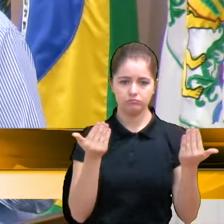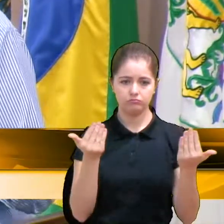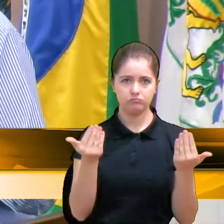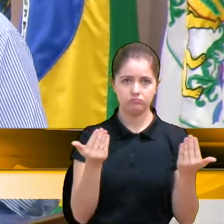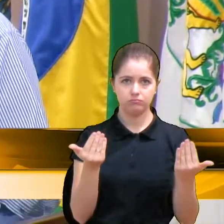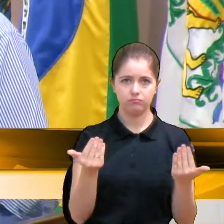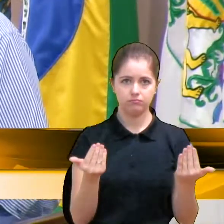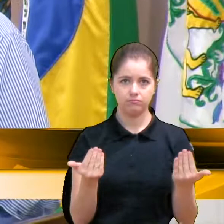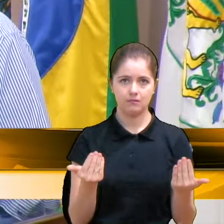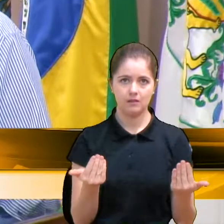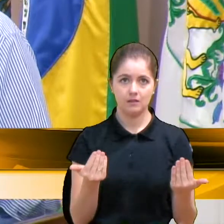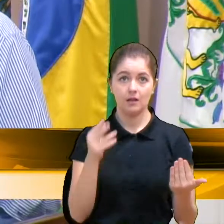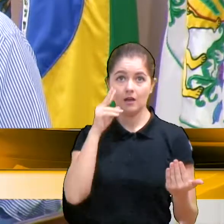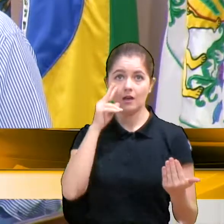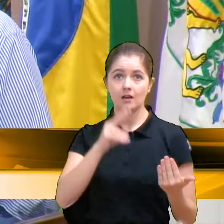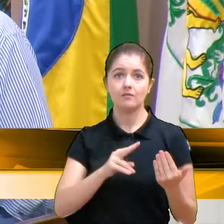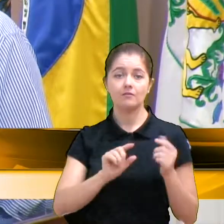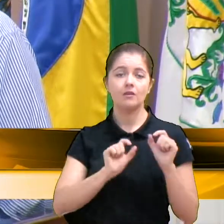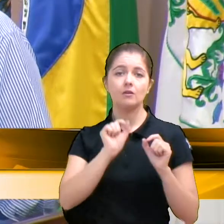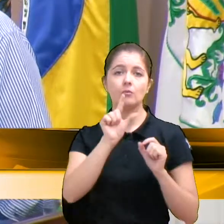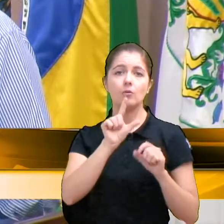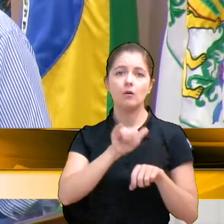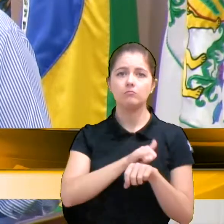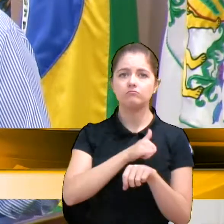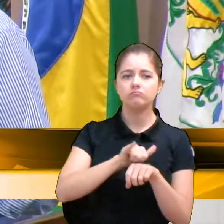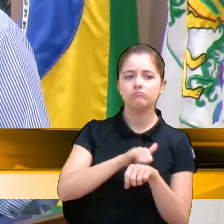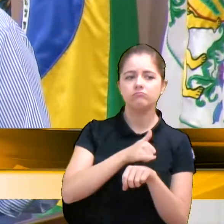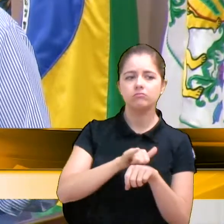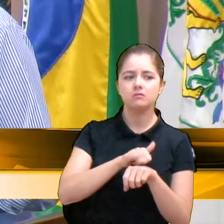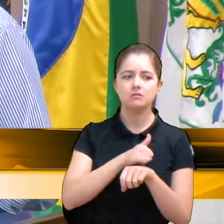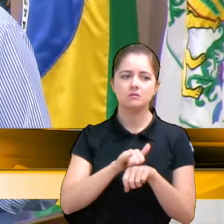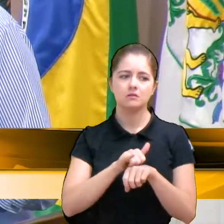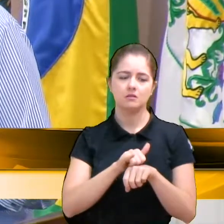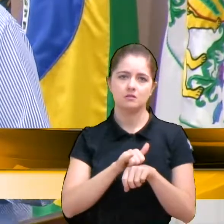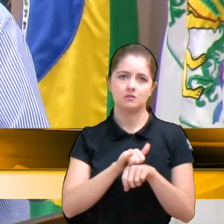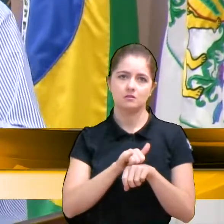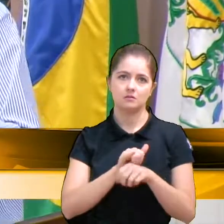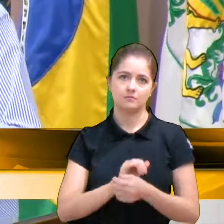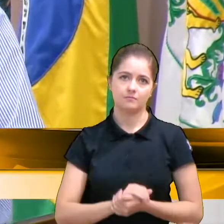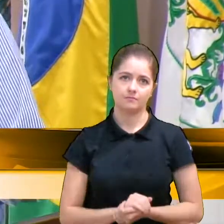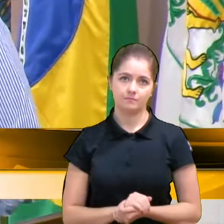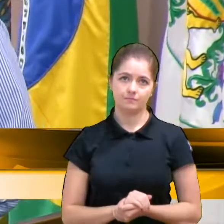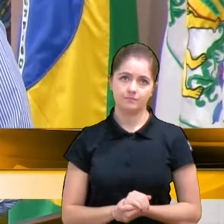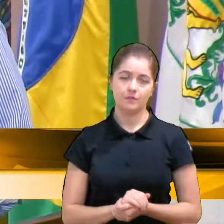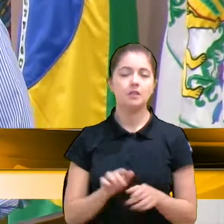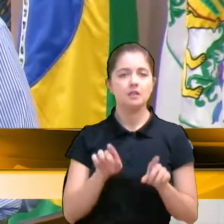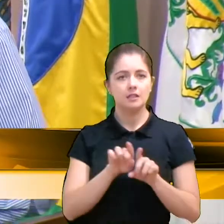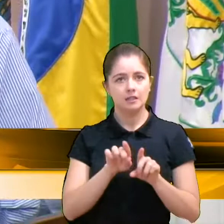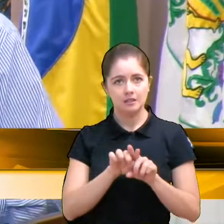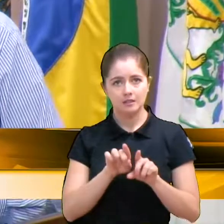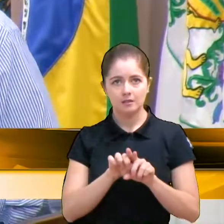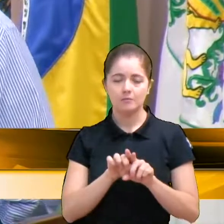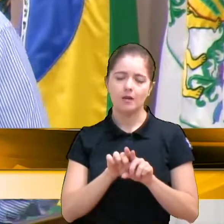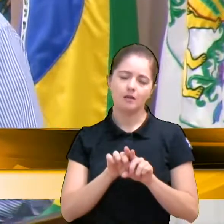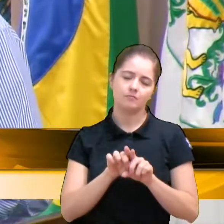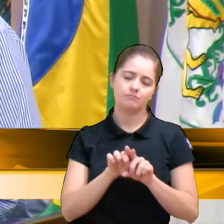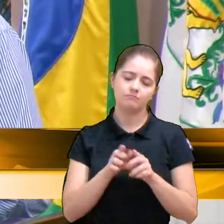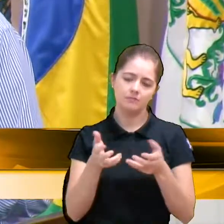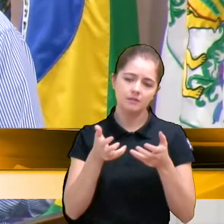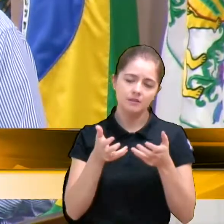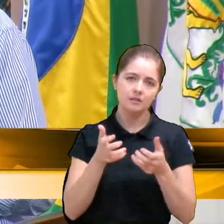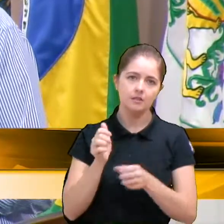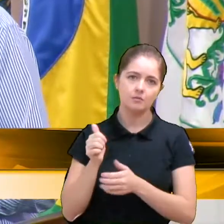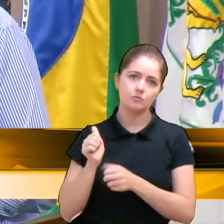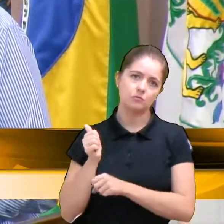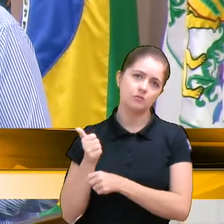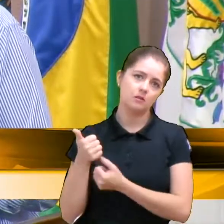aí nós saberemos, então, a medida para ser tomada, e contamos também com a colaboração de todos para construir alguma